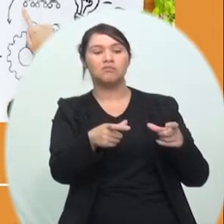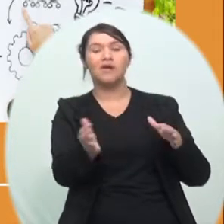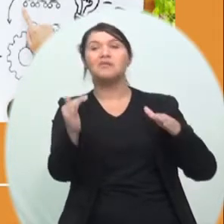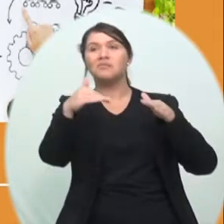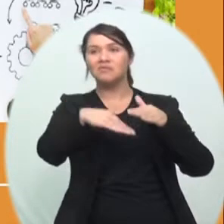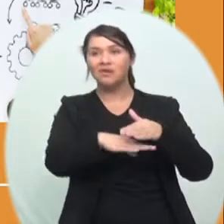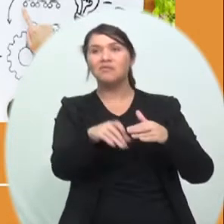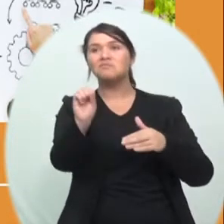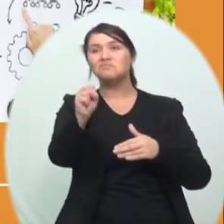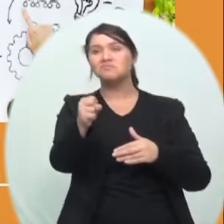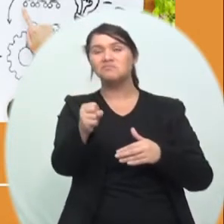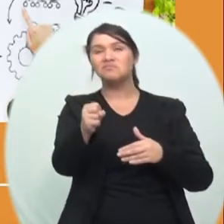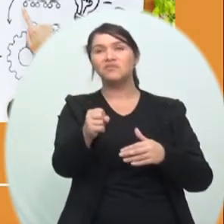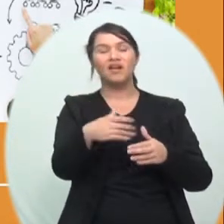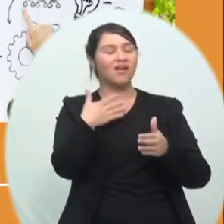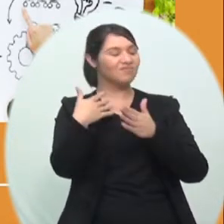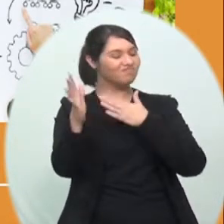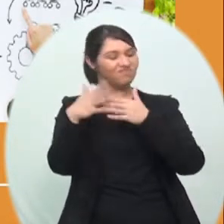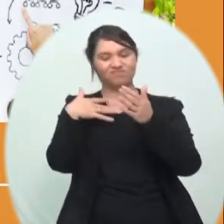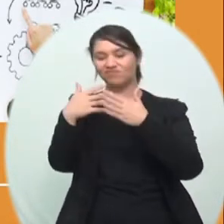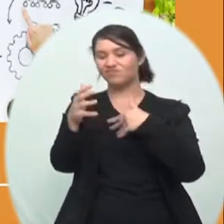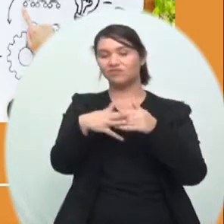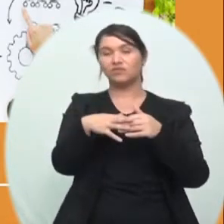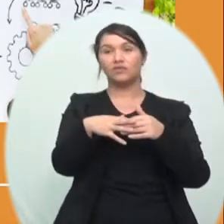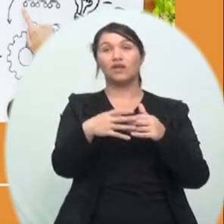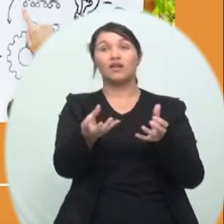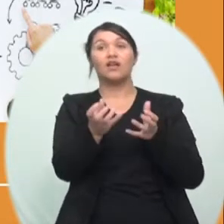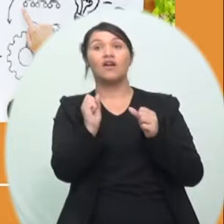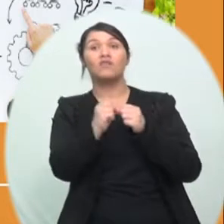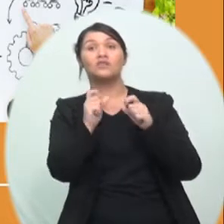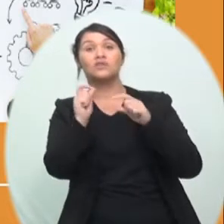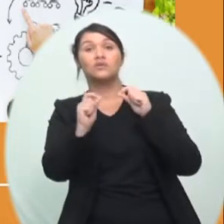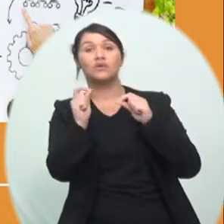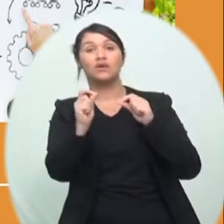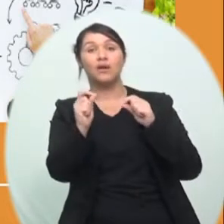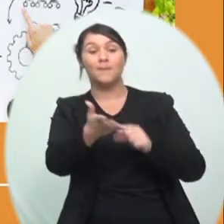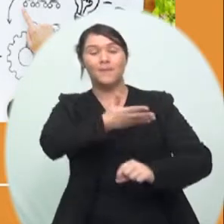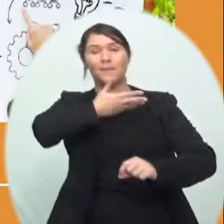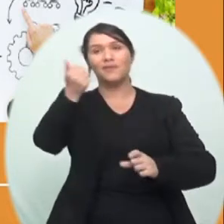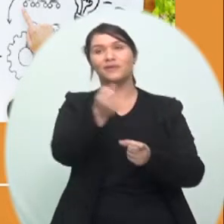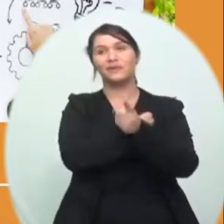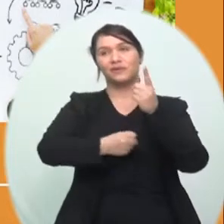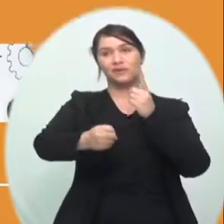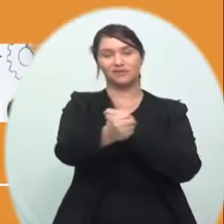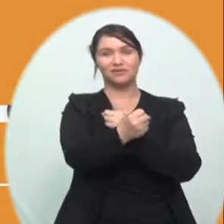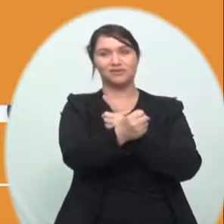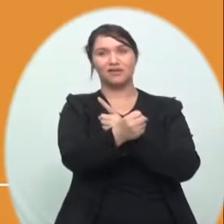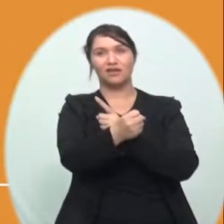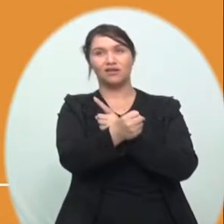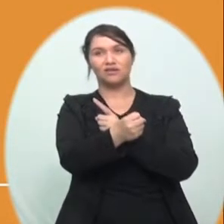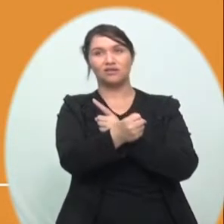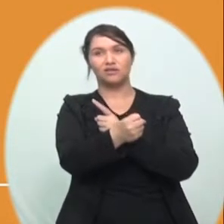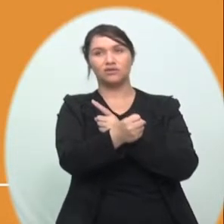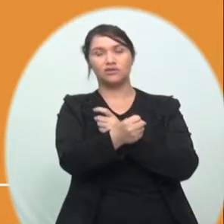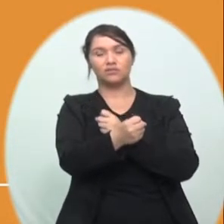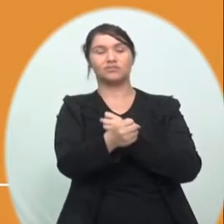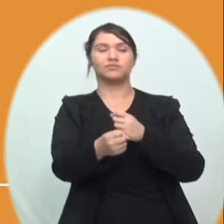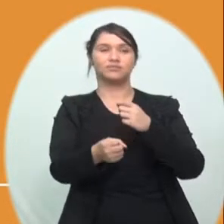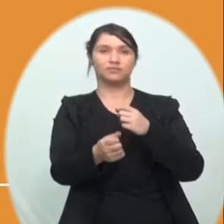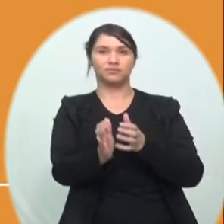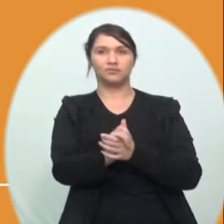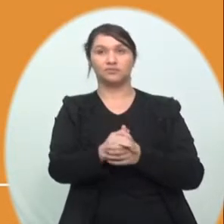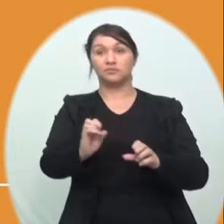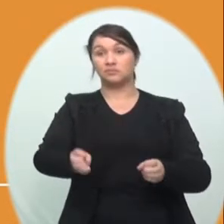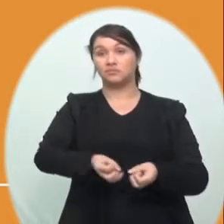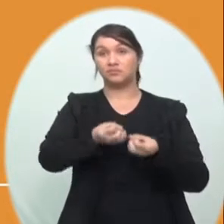sejam taxistas, eles não querem saber, eles vão fazer uma coisa útil para a sociedade, cada vez mais barata, cada vez mais acessível. Então, uma